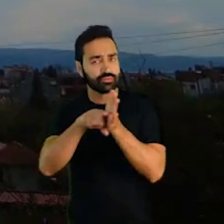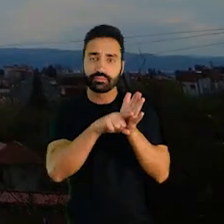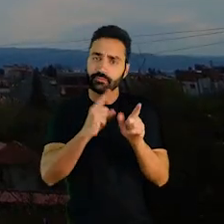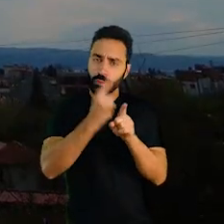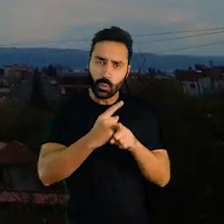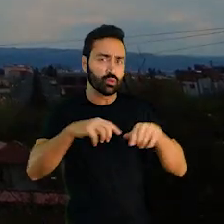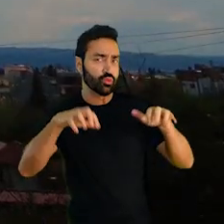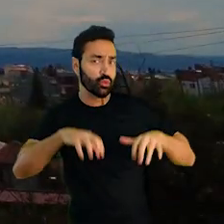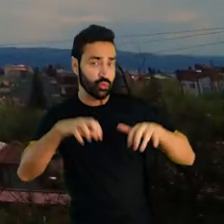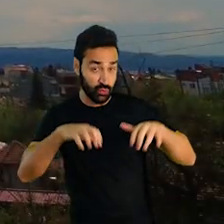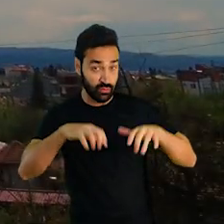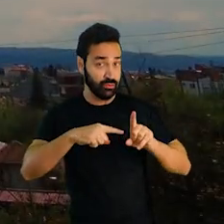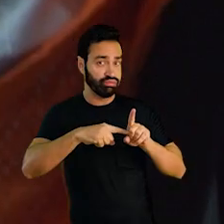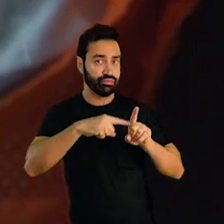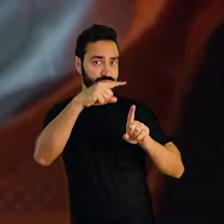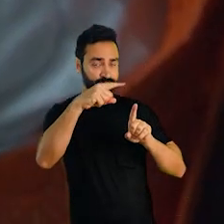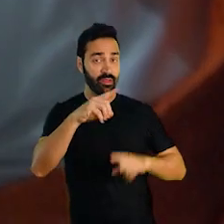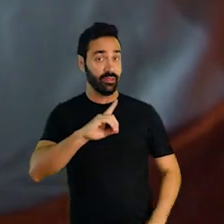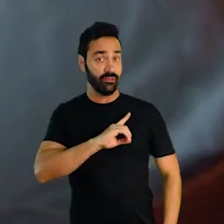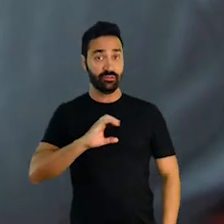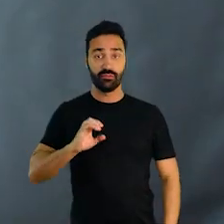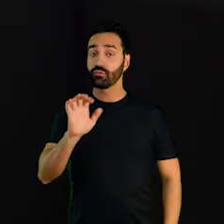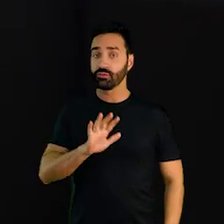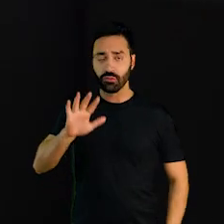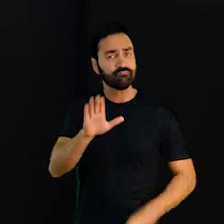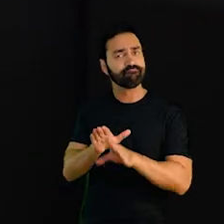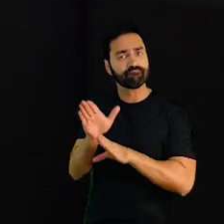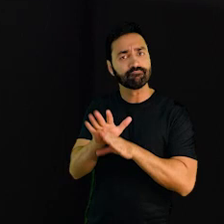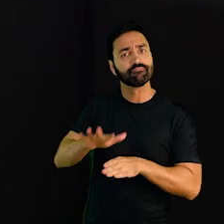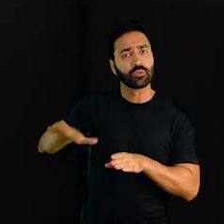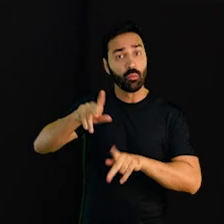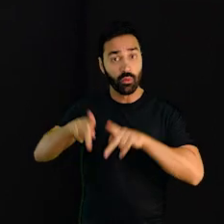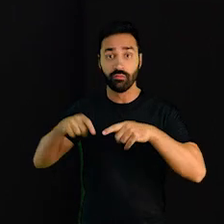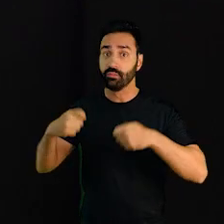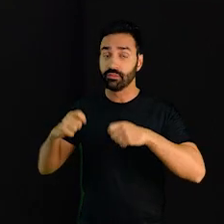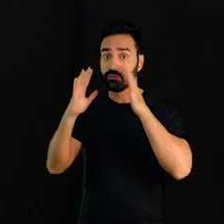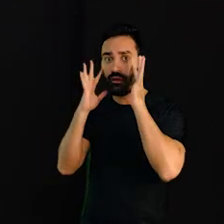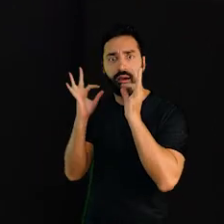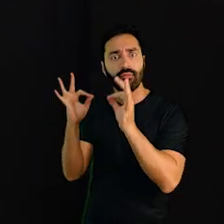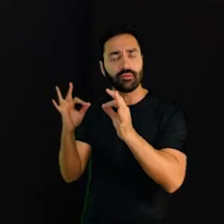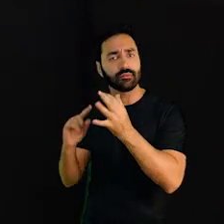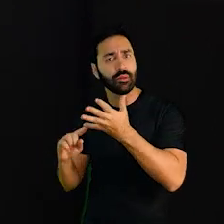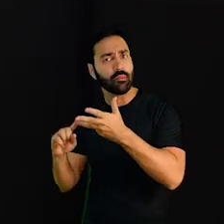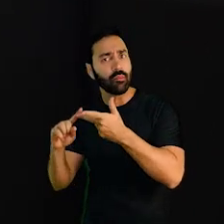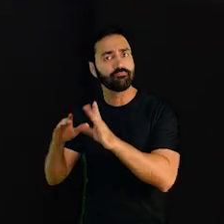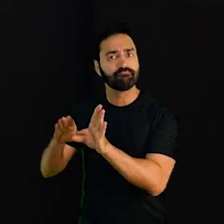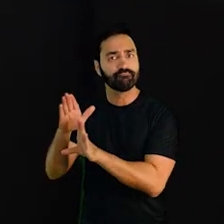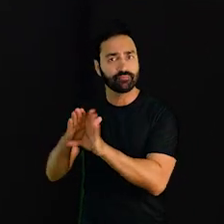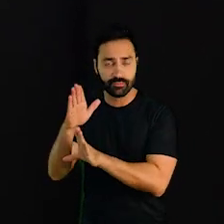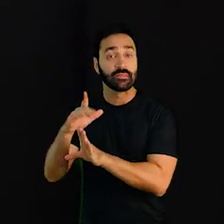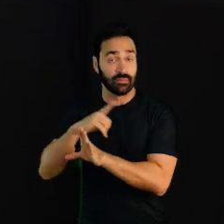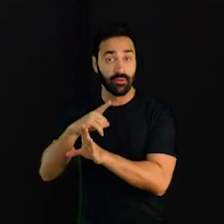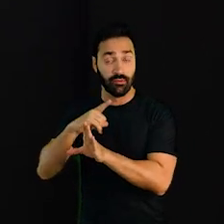A partir do cenário crítico de chuvas previstas, a Defesa Civil Nacional orienta a população a ficar atenta a todas as recomendações que